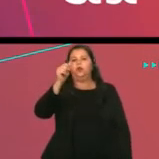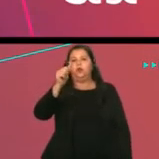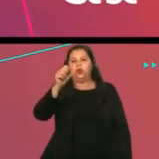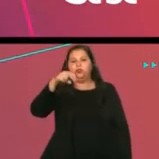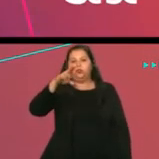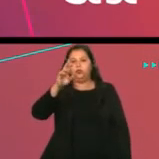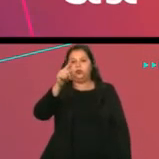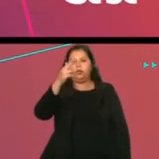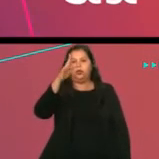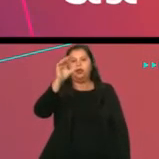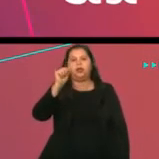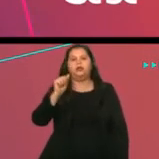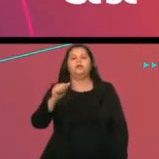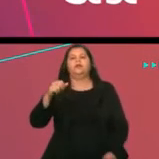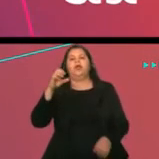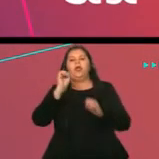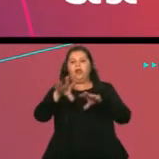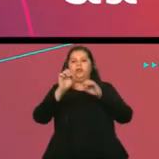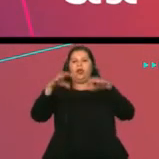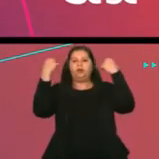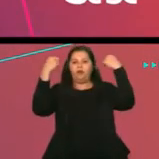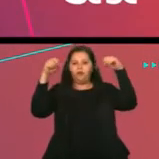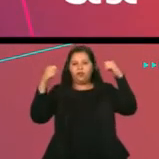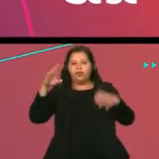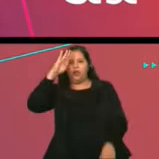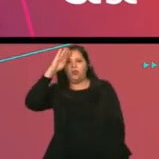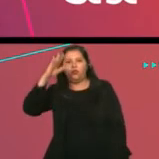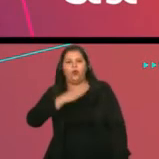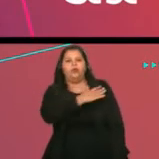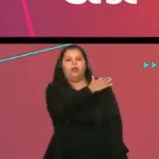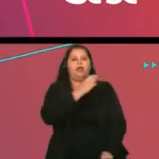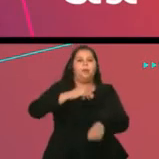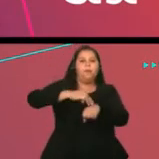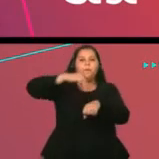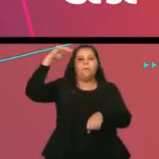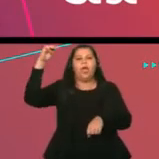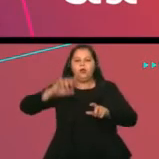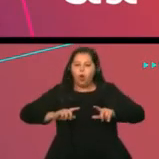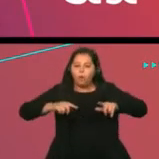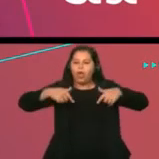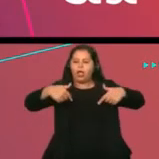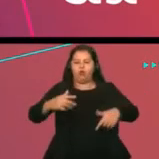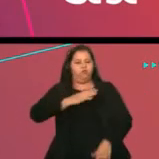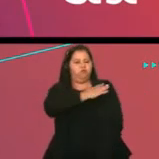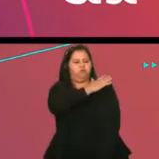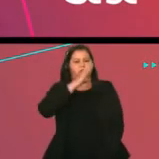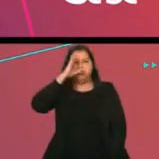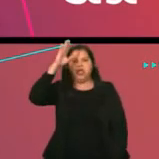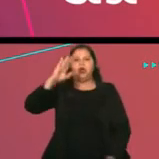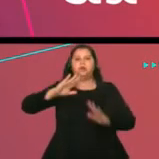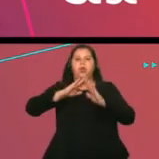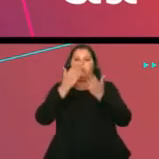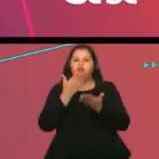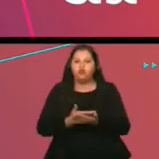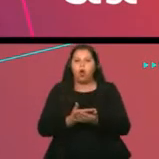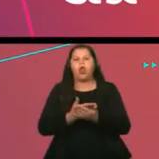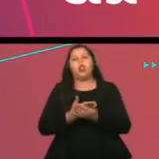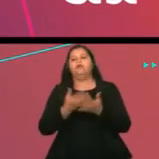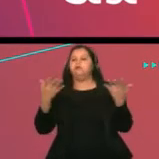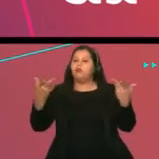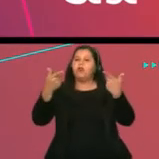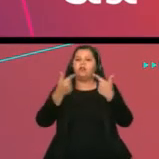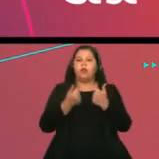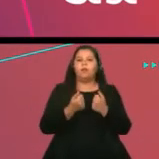educação física pela escola de educação física do exército em mestre operações militares pela escola de aperfeiçoamento de oficiais